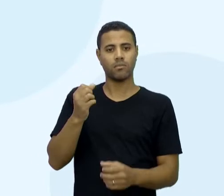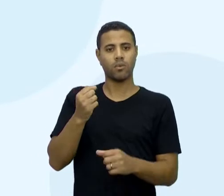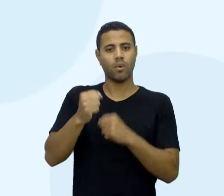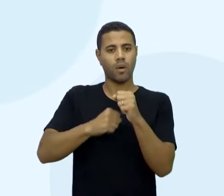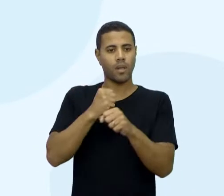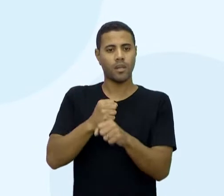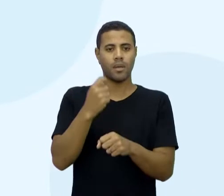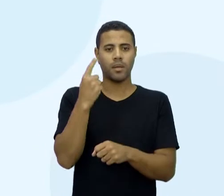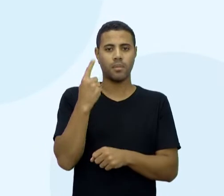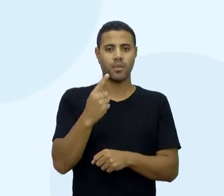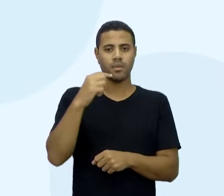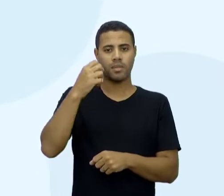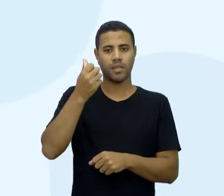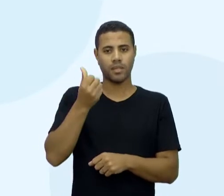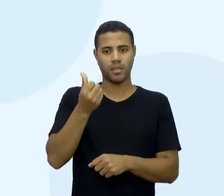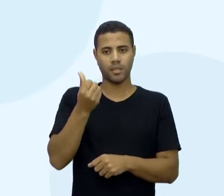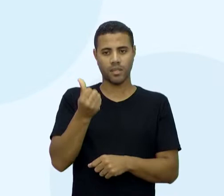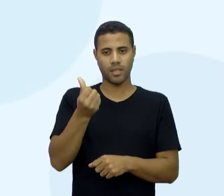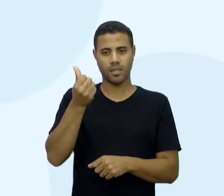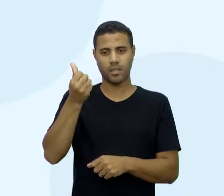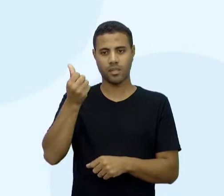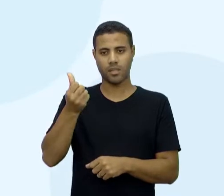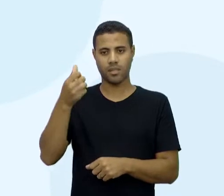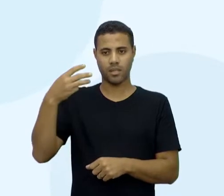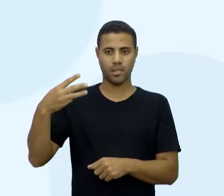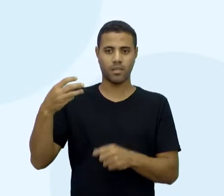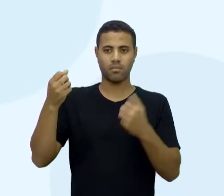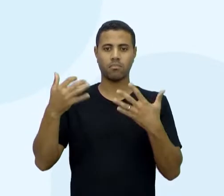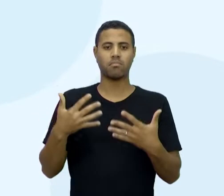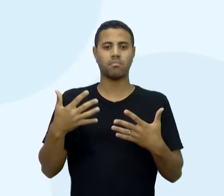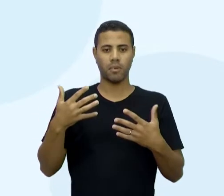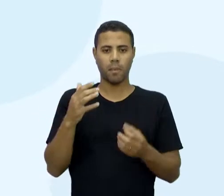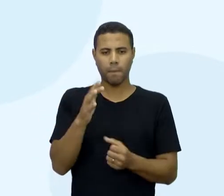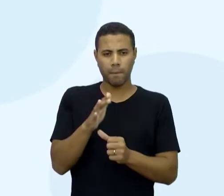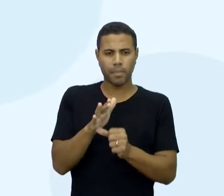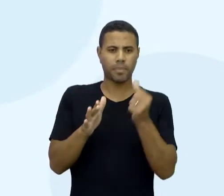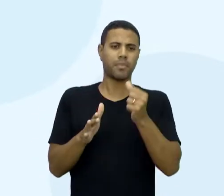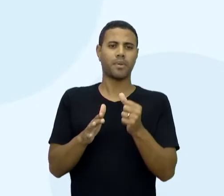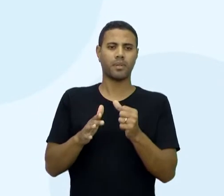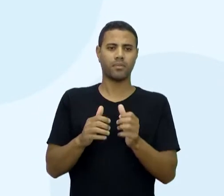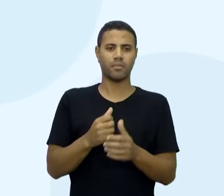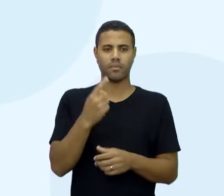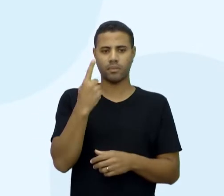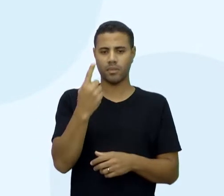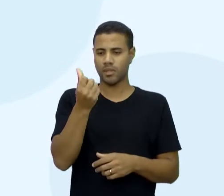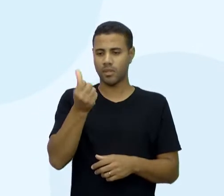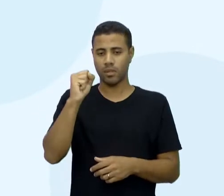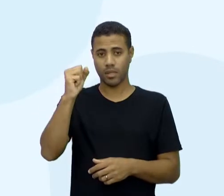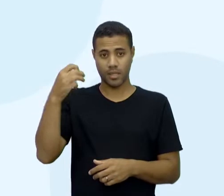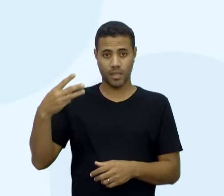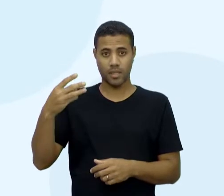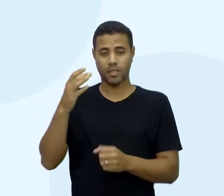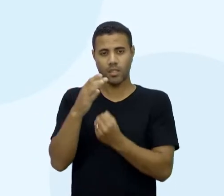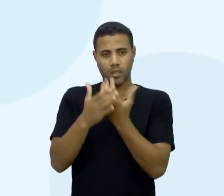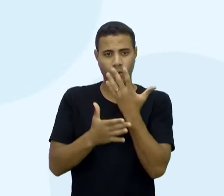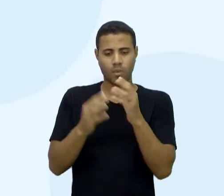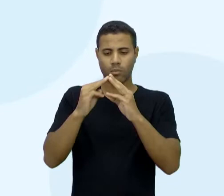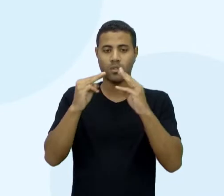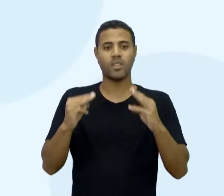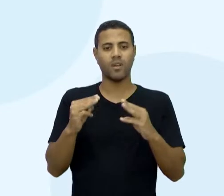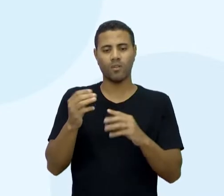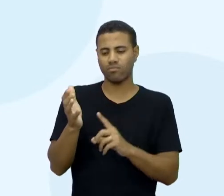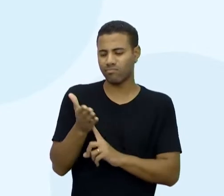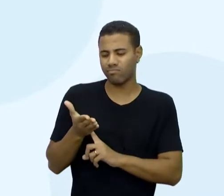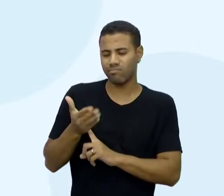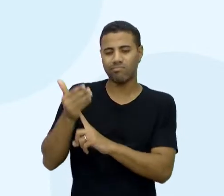1683 e é considerado aí o primeiro museu moderno, tá? E se vocês pararem para observar